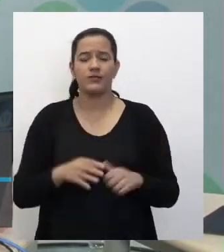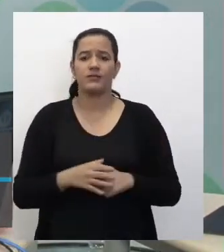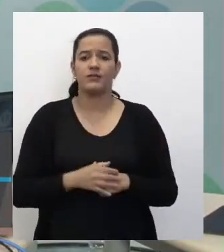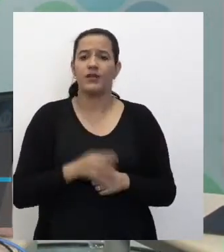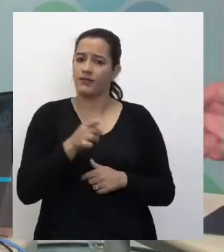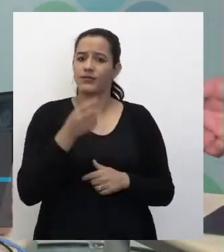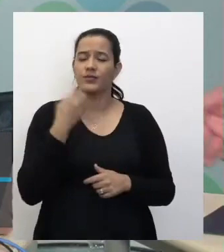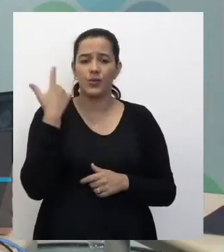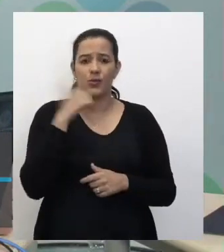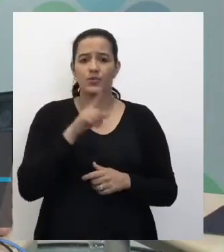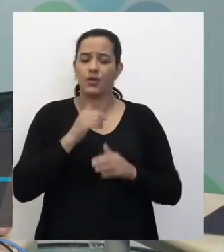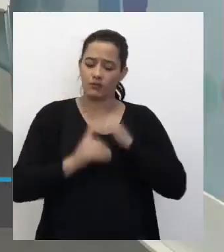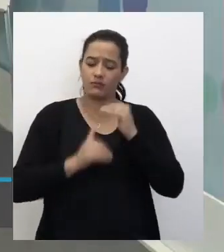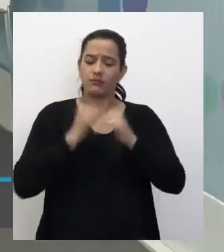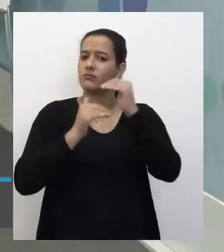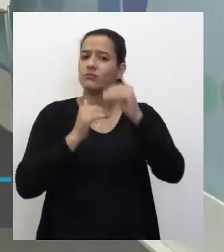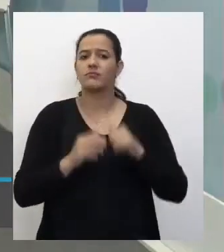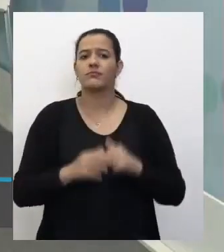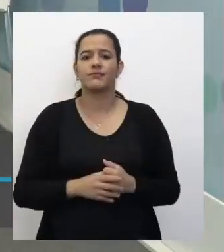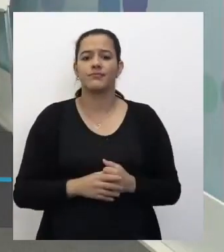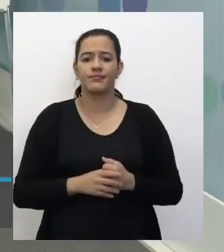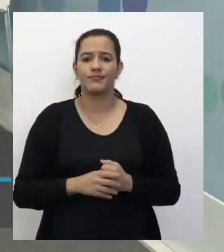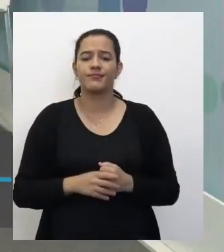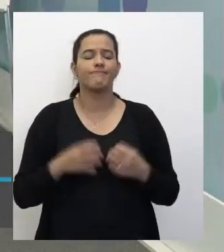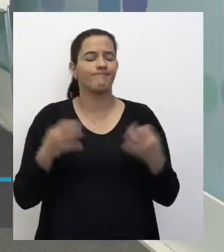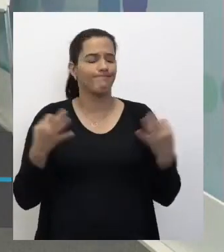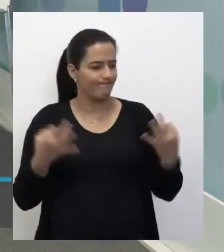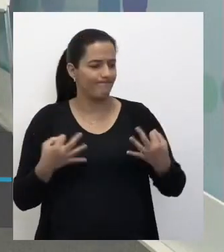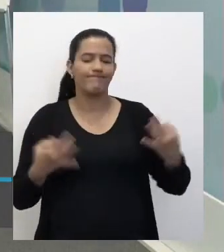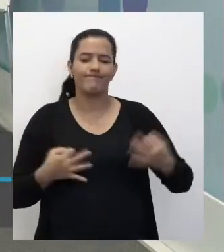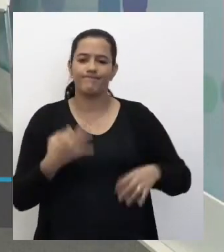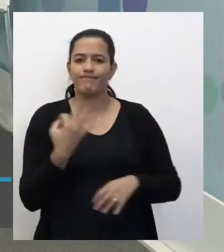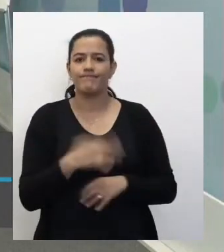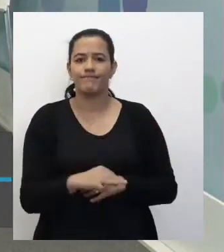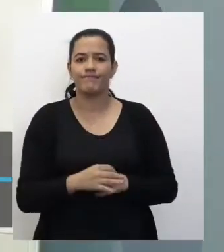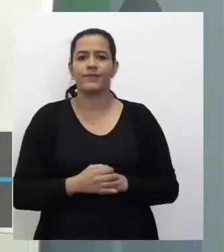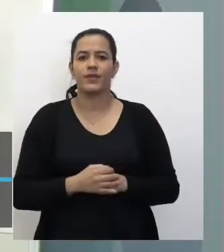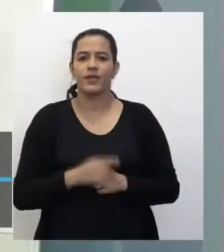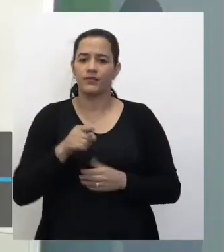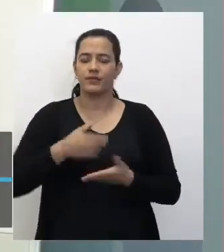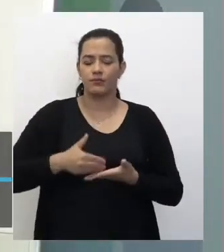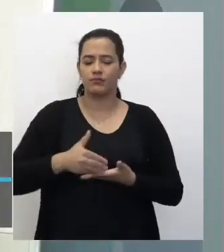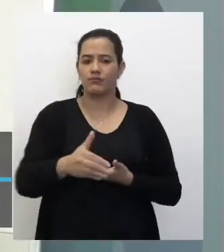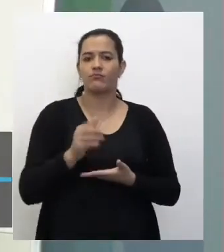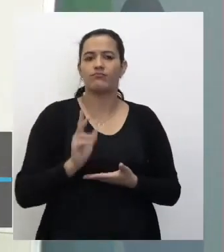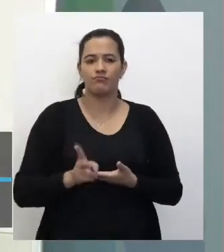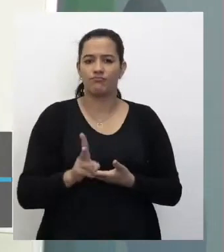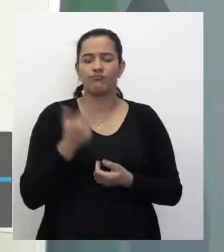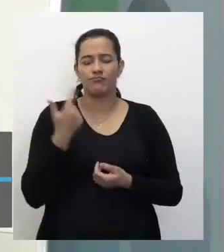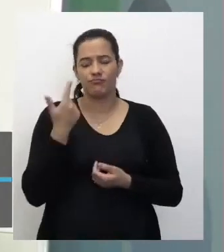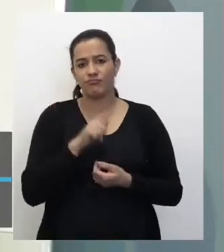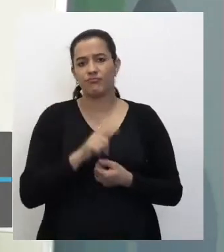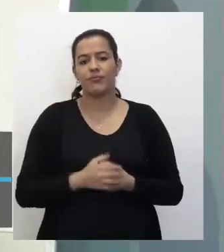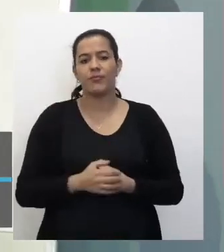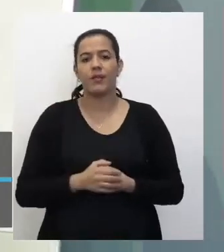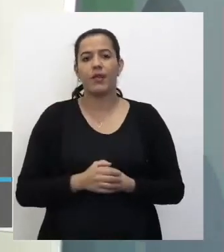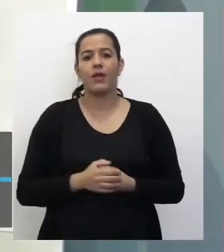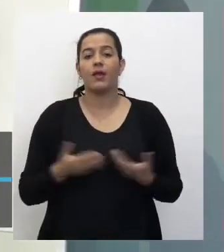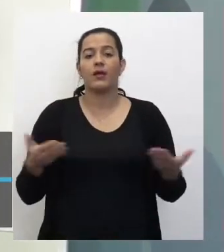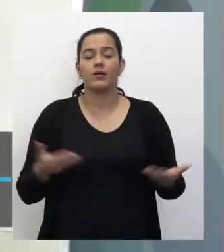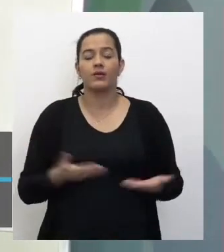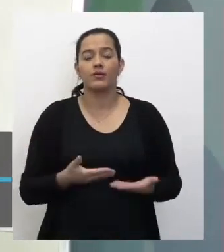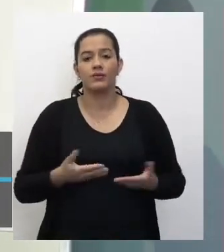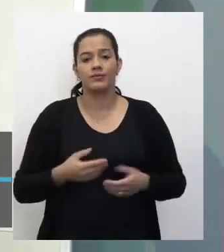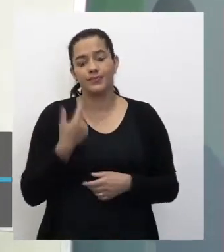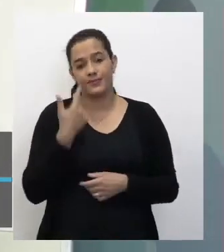consegue progredir, né? Perfeito, né? Parte do princípio e aí você consegue ir para frente. Okay? Agora a gente vai para a segunda parte do nosso